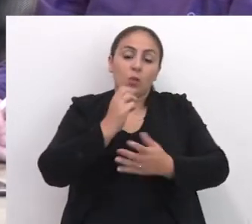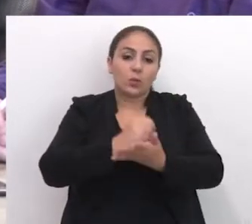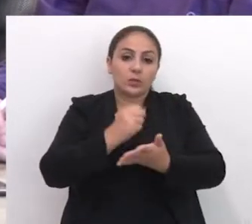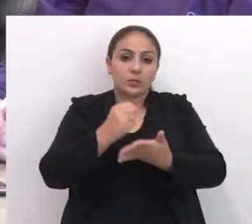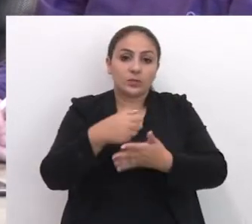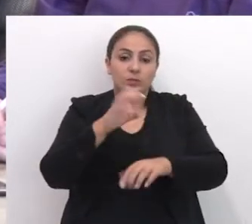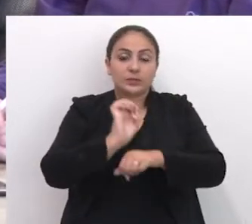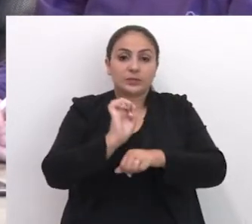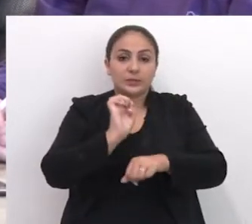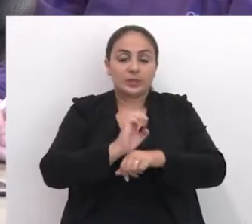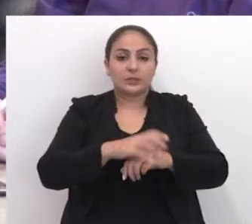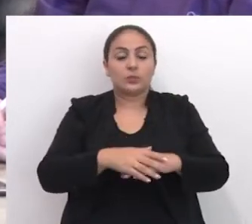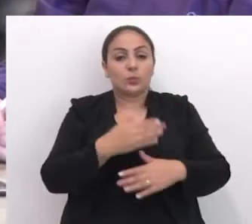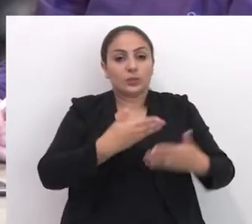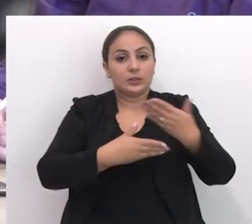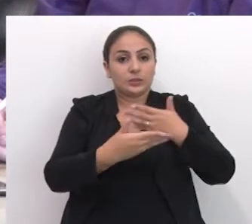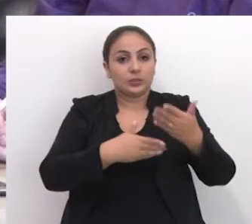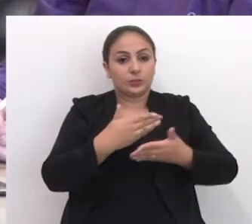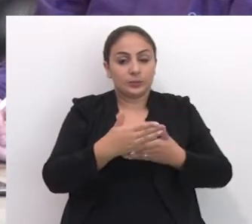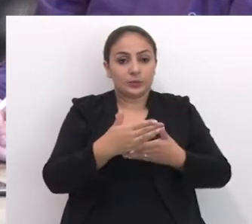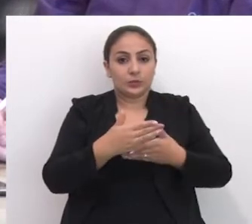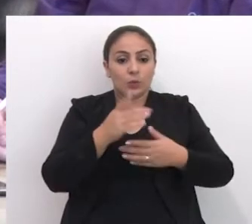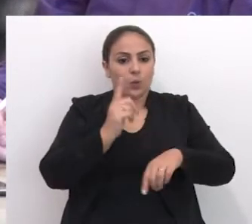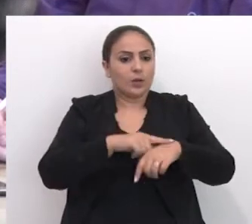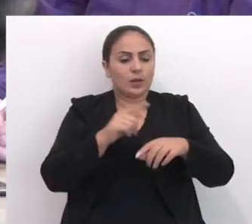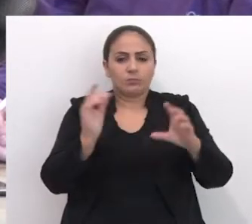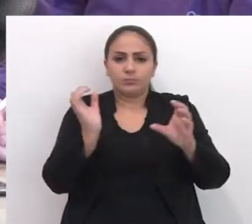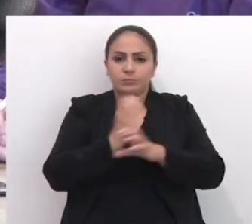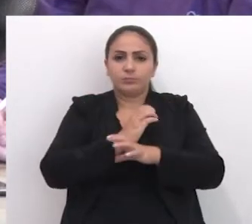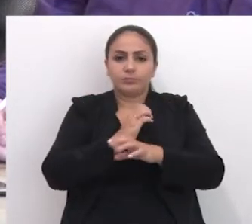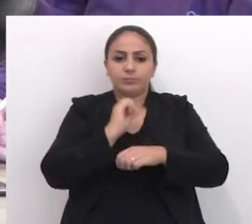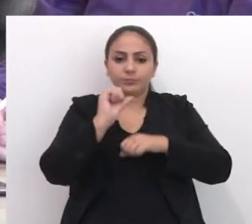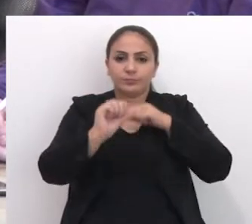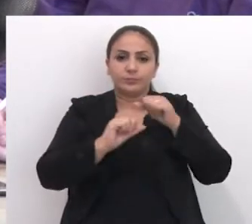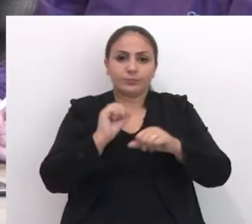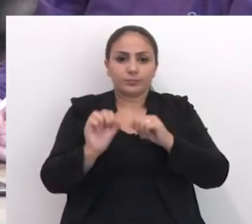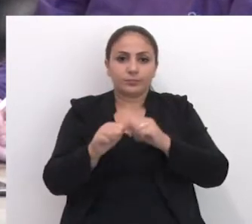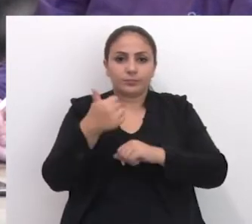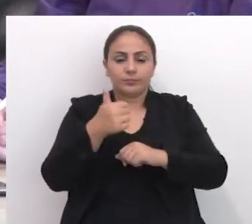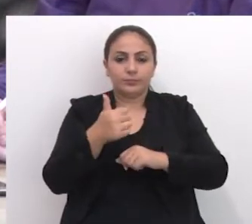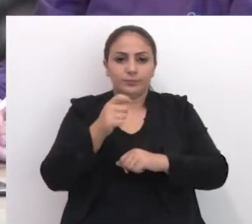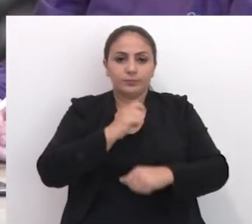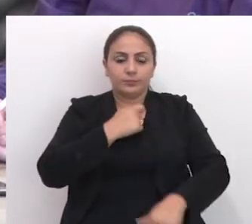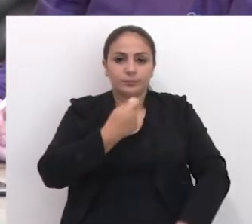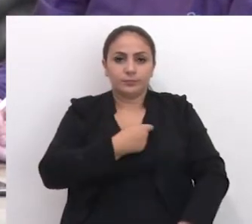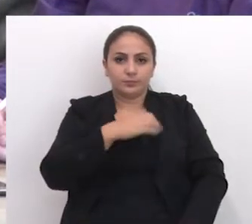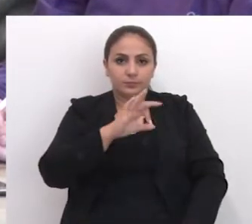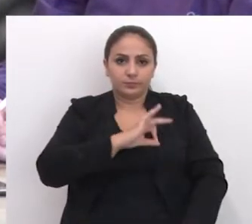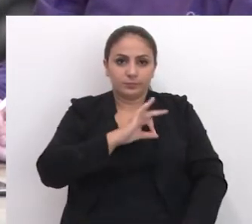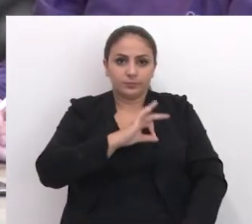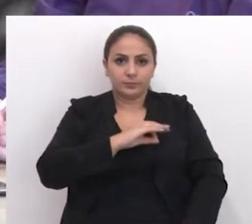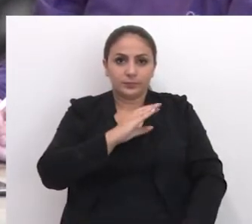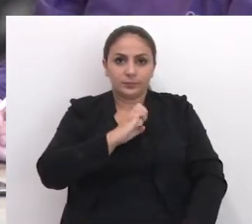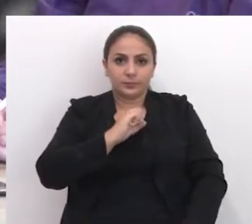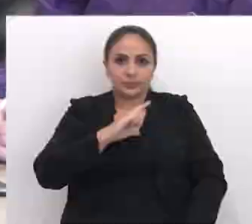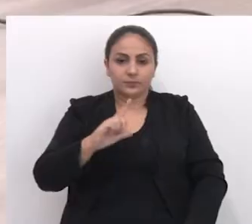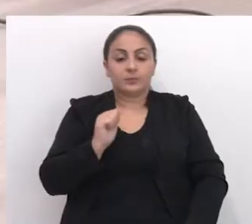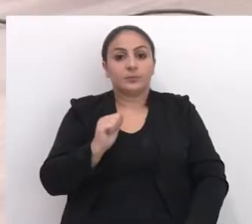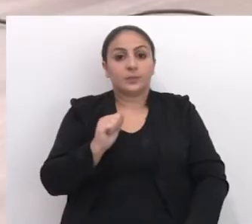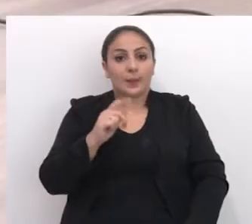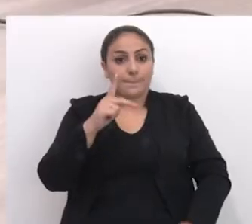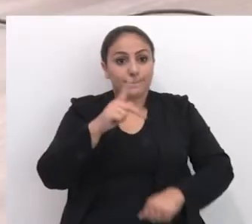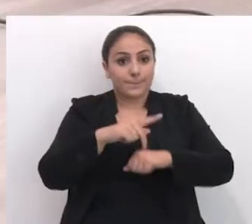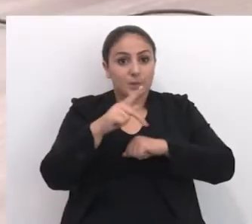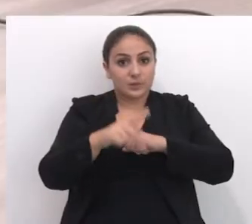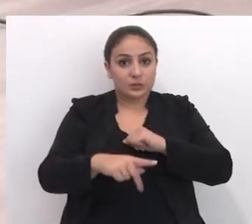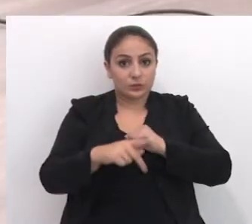pelo Estado, o atendimento do plantão em turno integral foi transferido para a 1ª Delegacia de Polícia Civil.